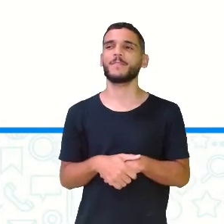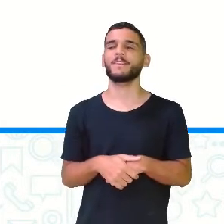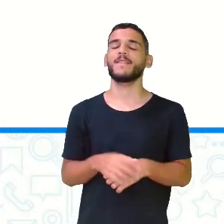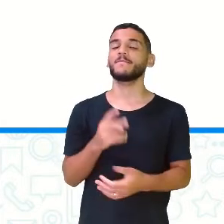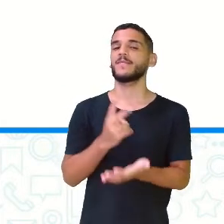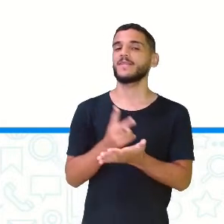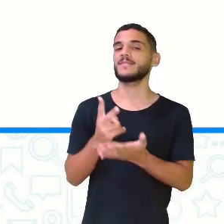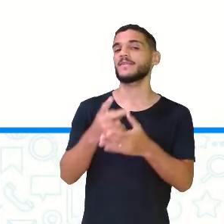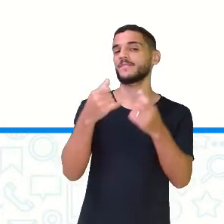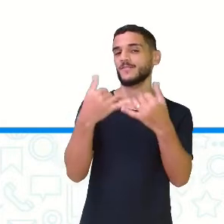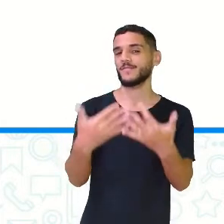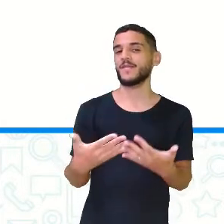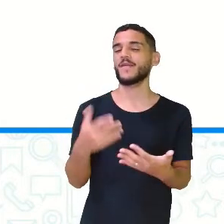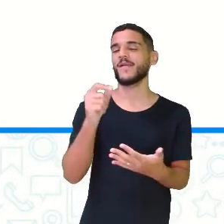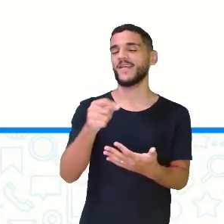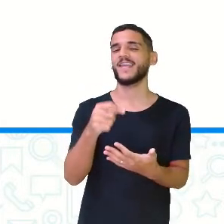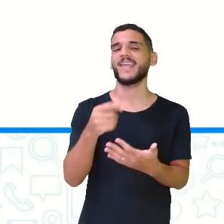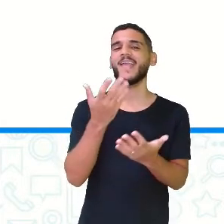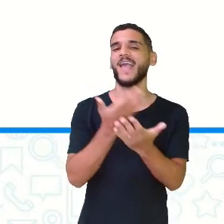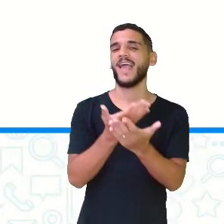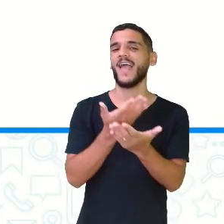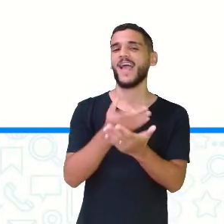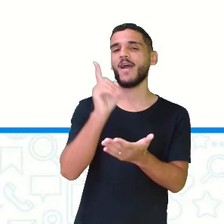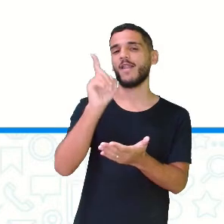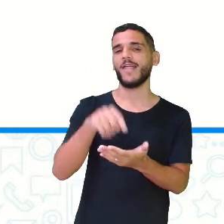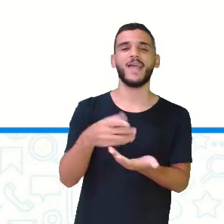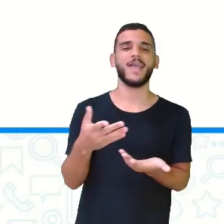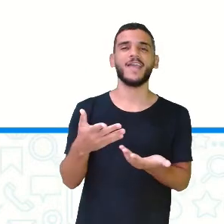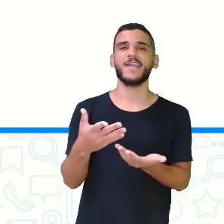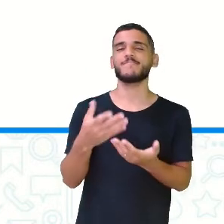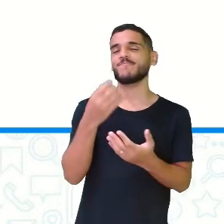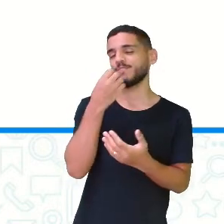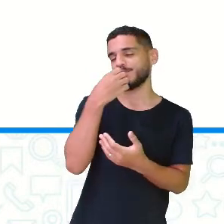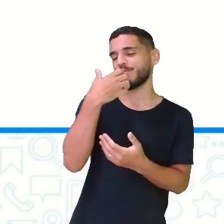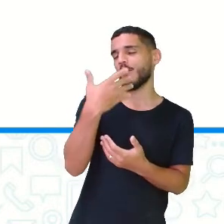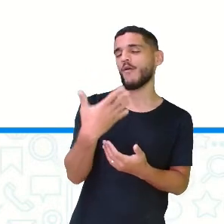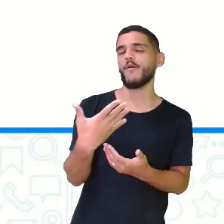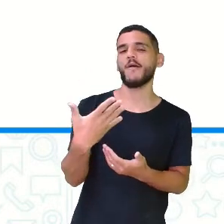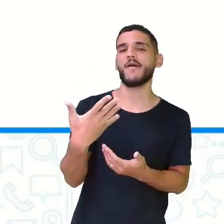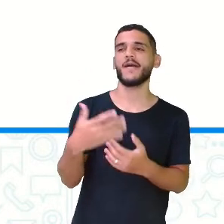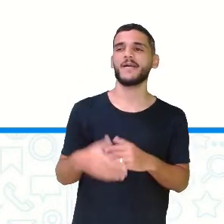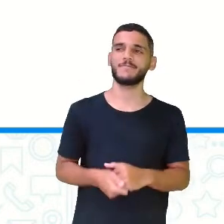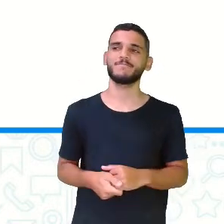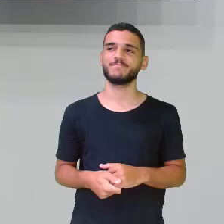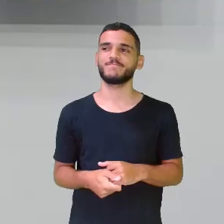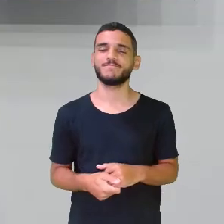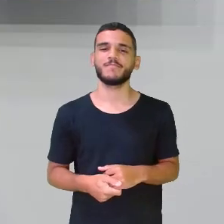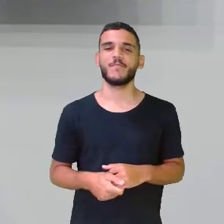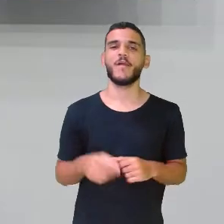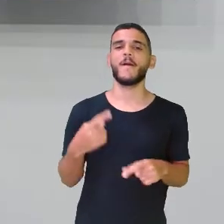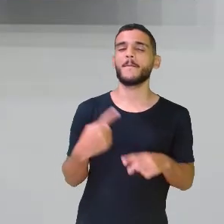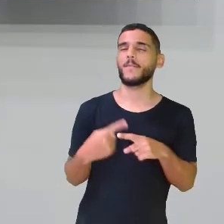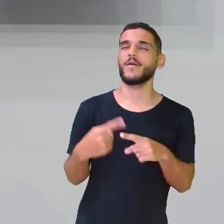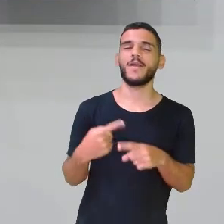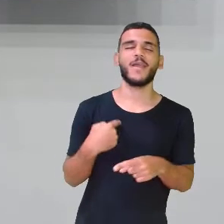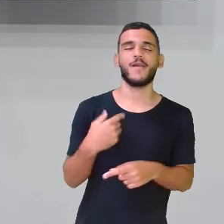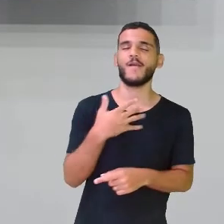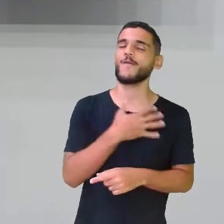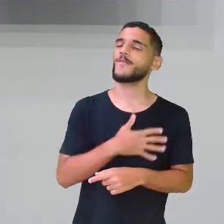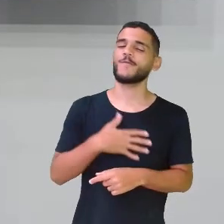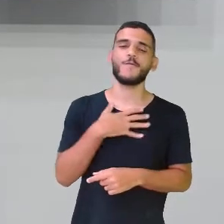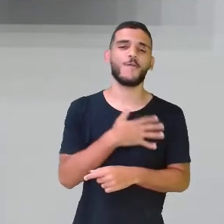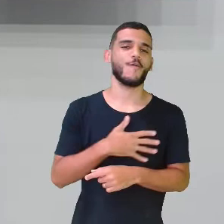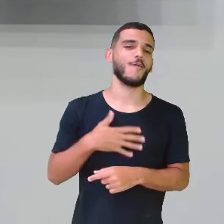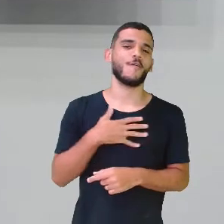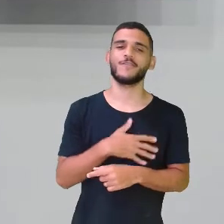docinho, porque eu faço questão de trazer umas coisinhas assim, né? Quem gosta é a produção ama quando eu